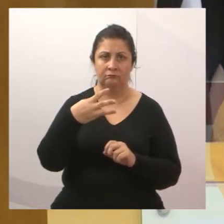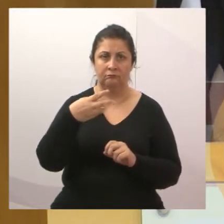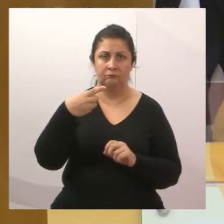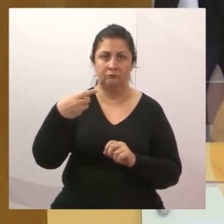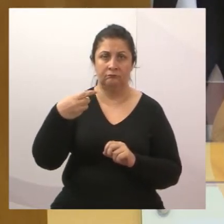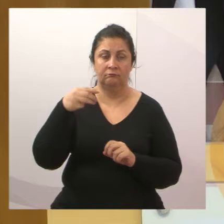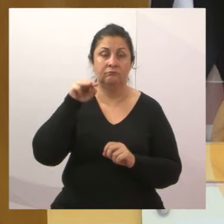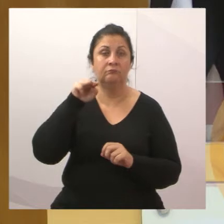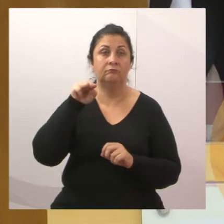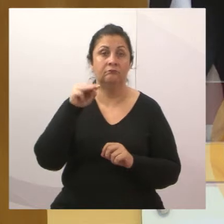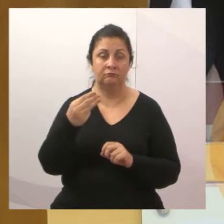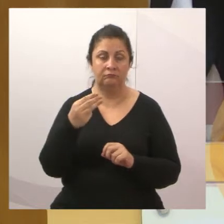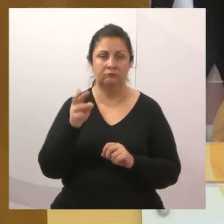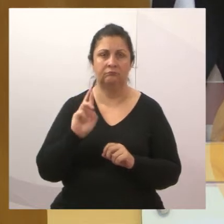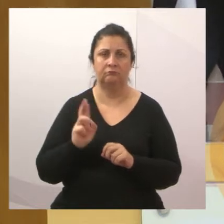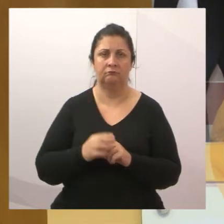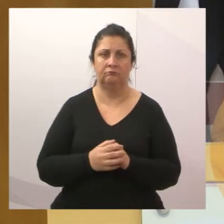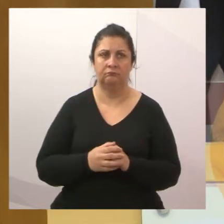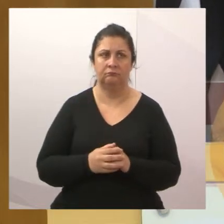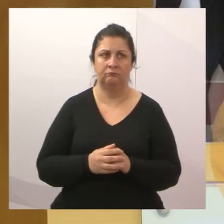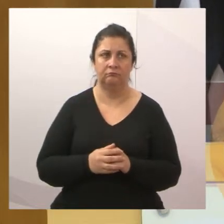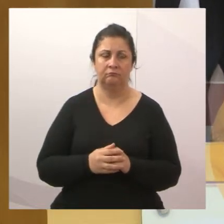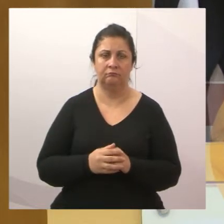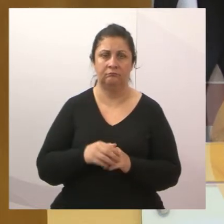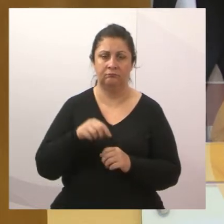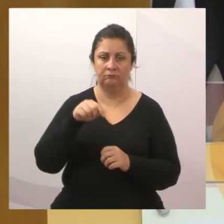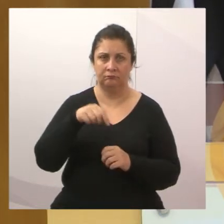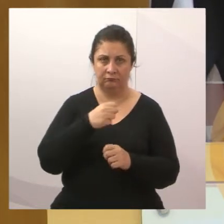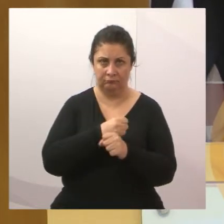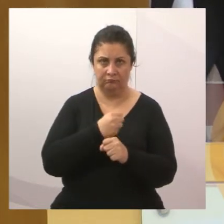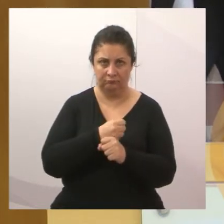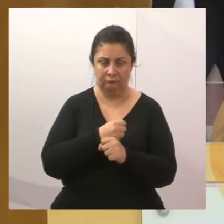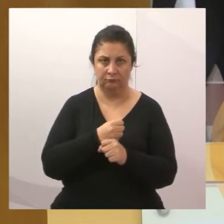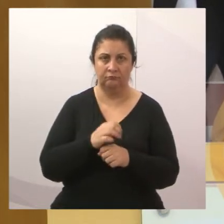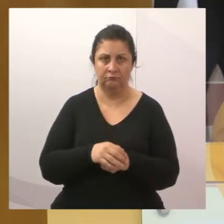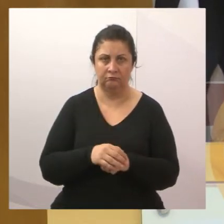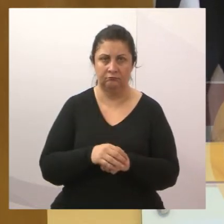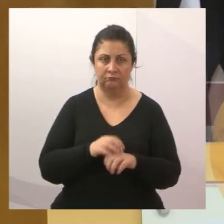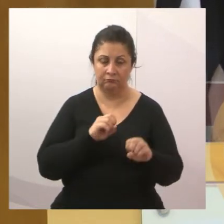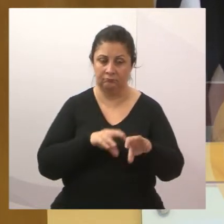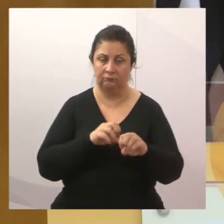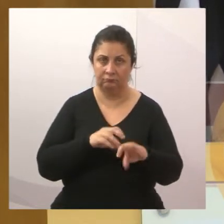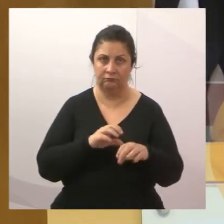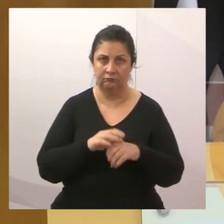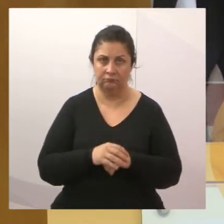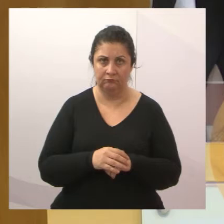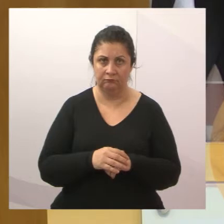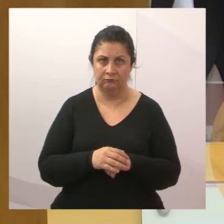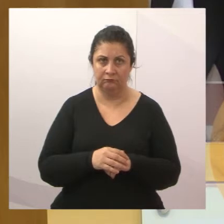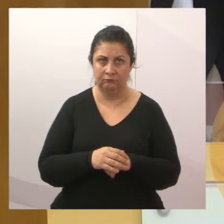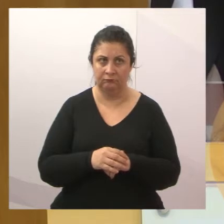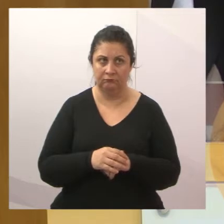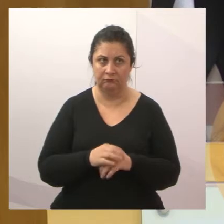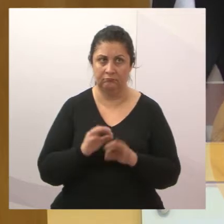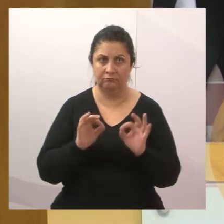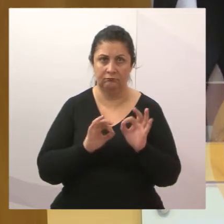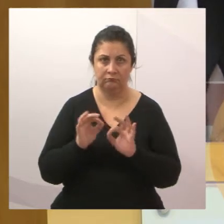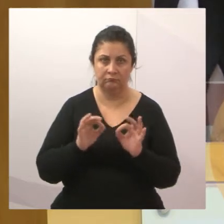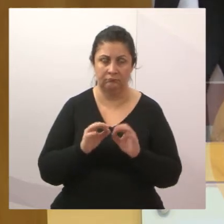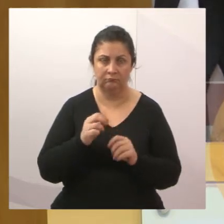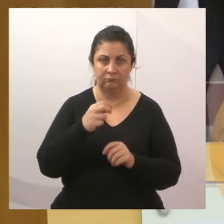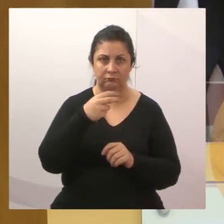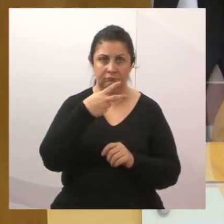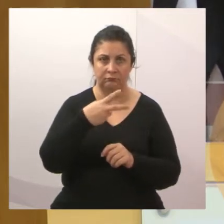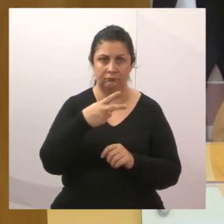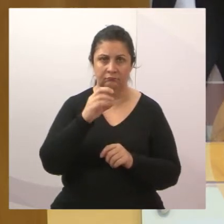231 milhões de reais. Esse ano, a educação está previsto investimento de